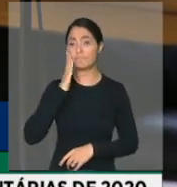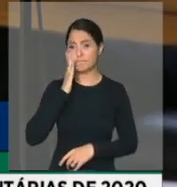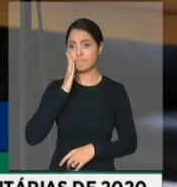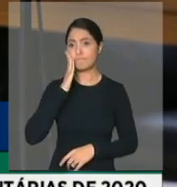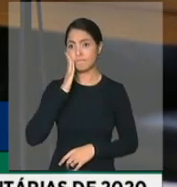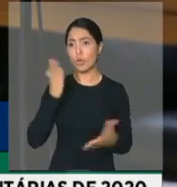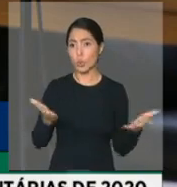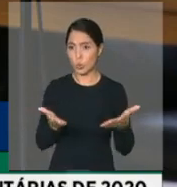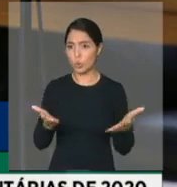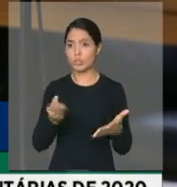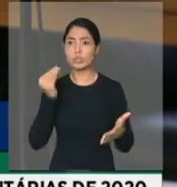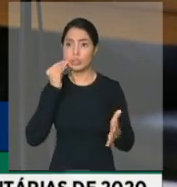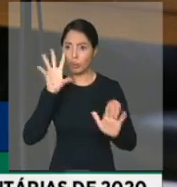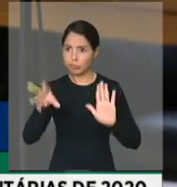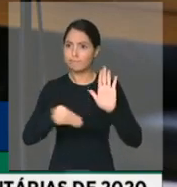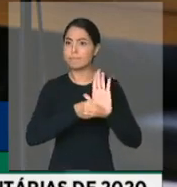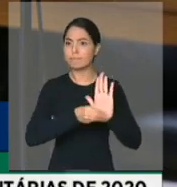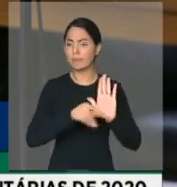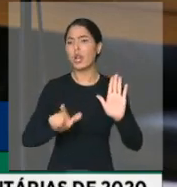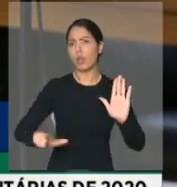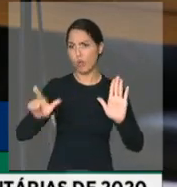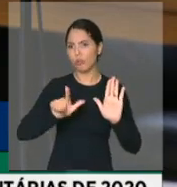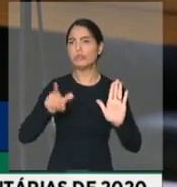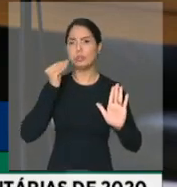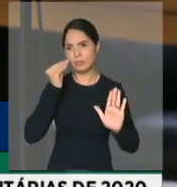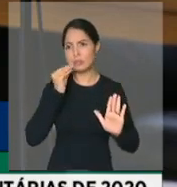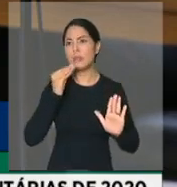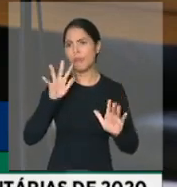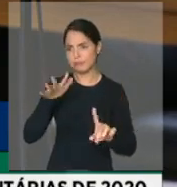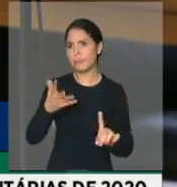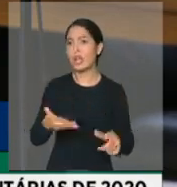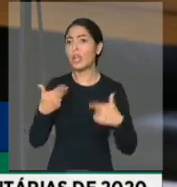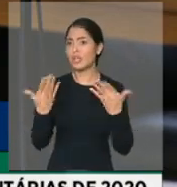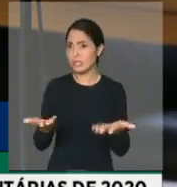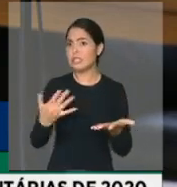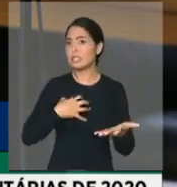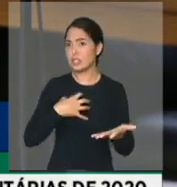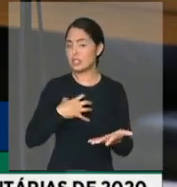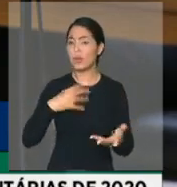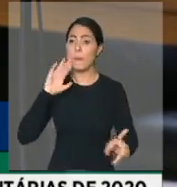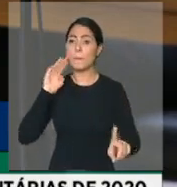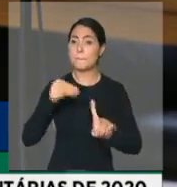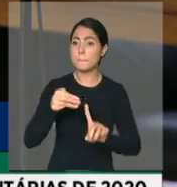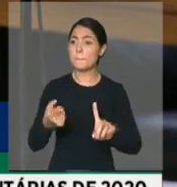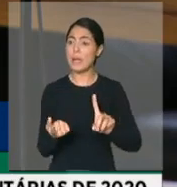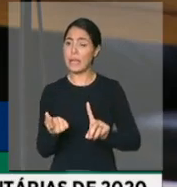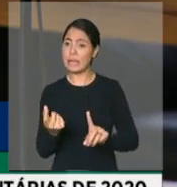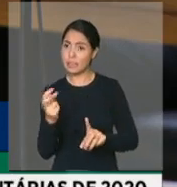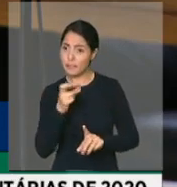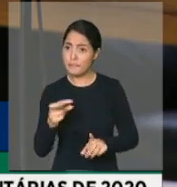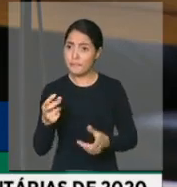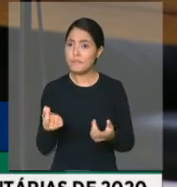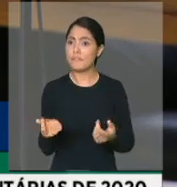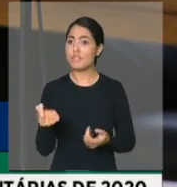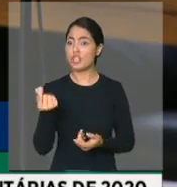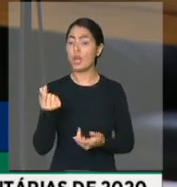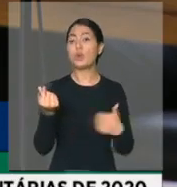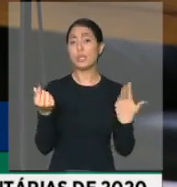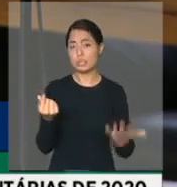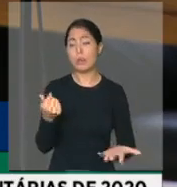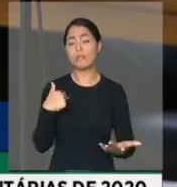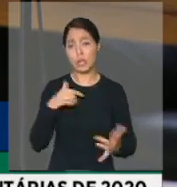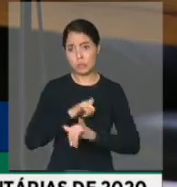ordem do dia e tem méritos por aliviar os estados e os municípios da meta fiscal, nesse momento que nós estamos vivendo. Então, quero